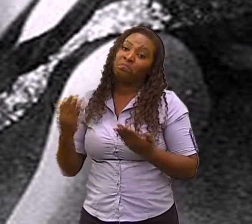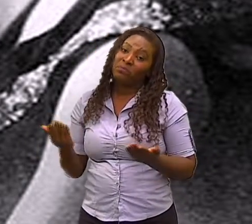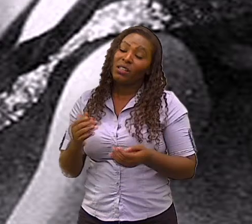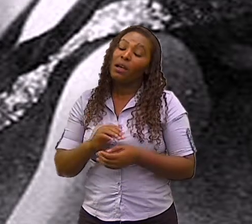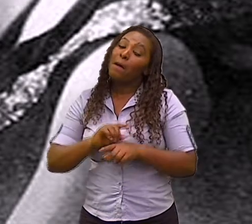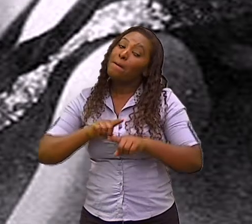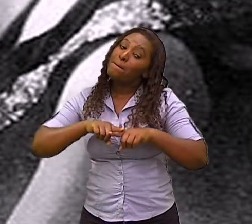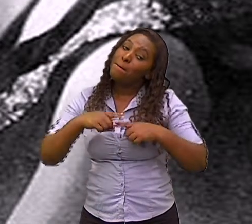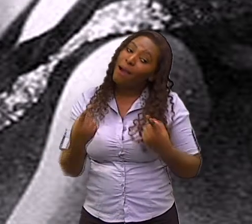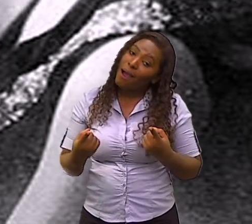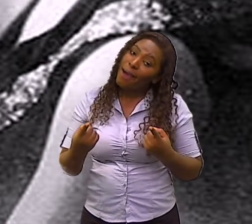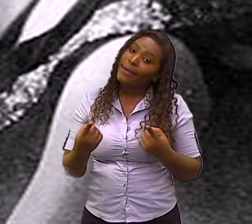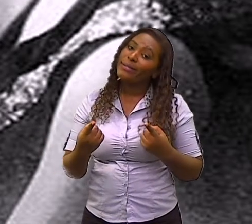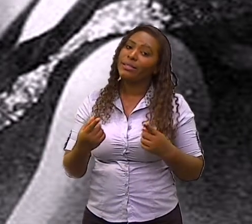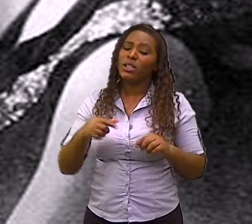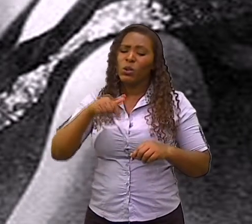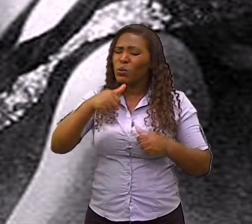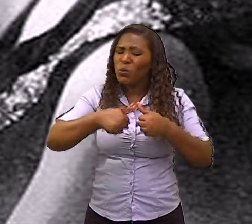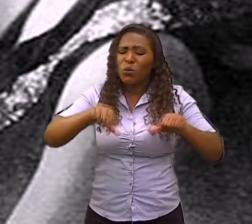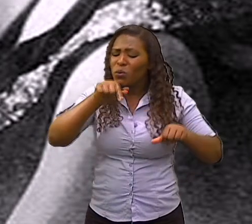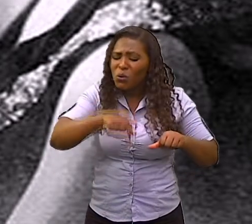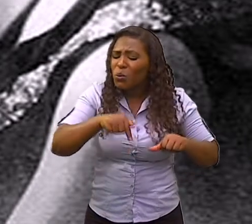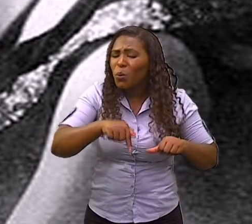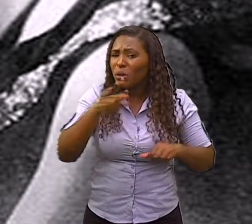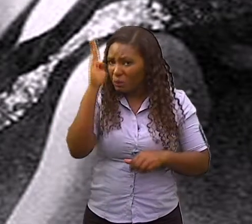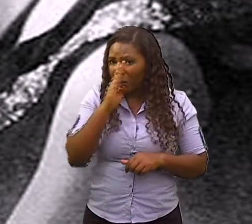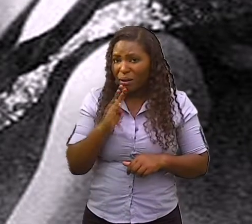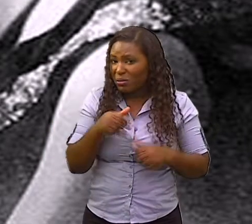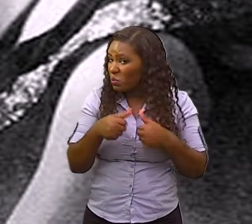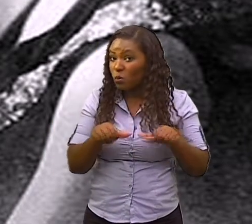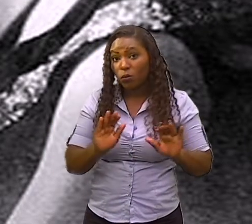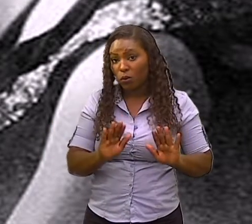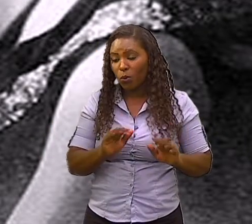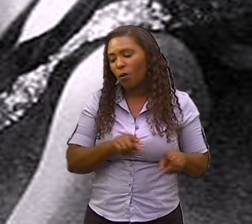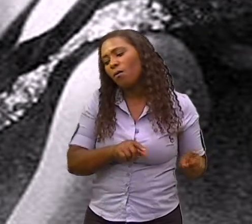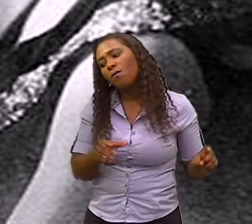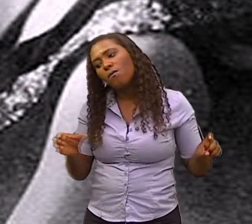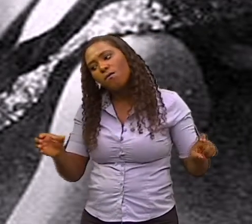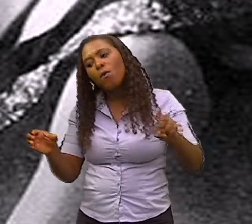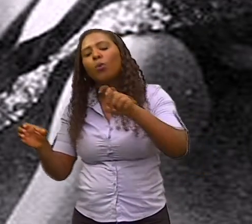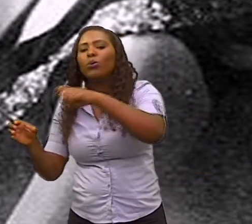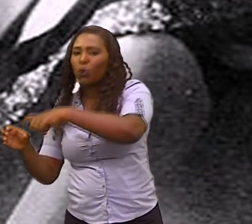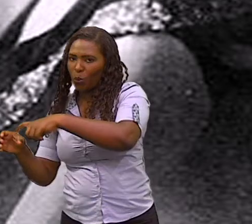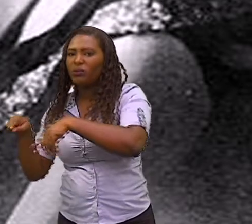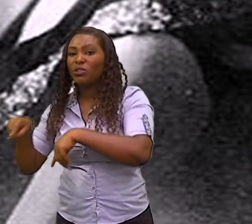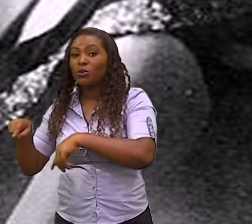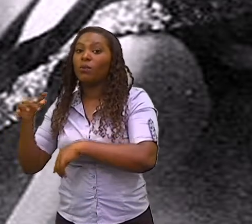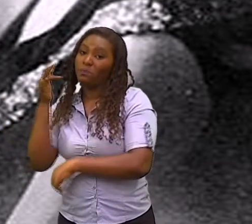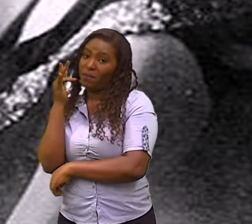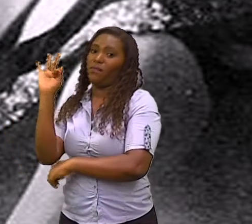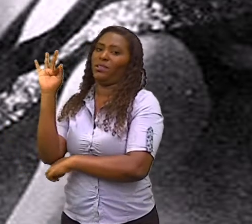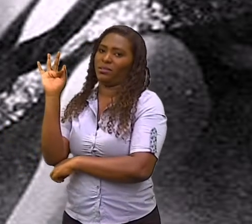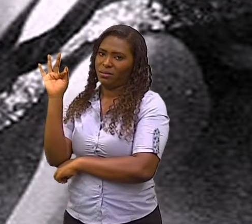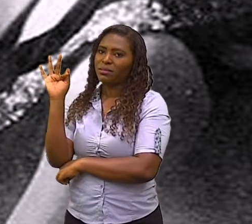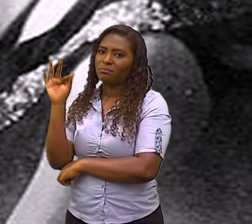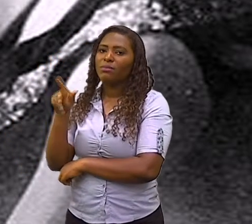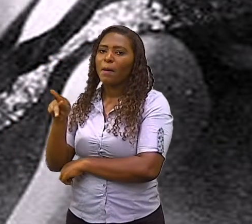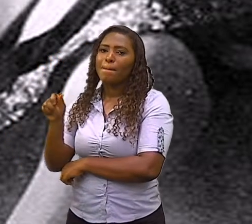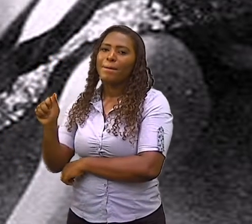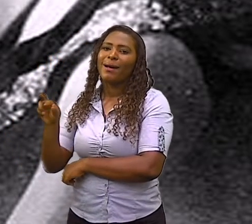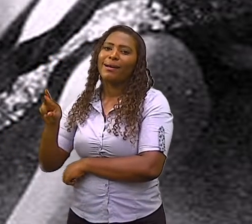Paris. Então, Tarsila, quando voltou para Paris e encontrou com o